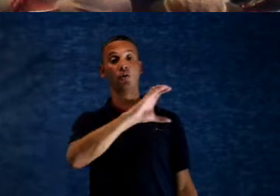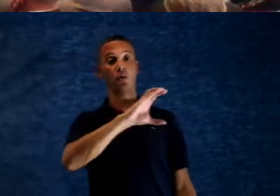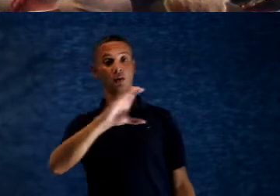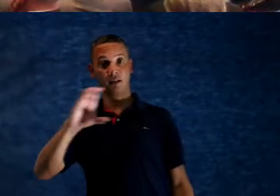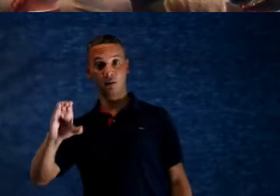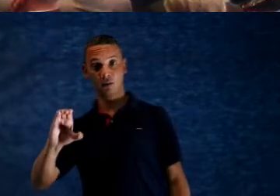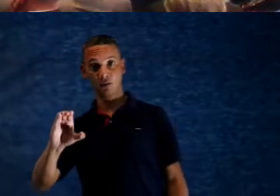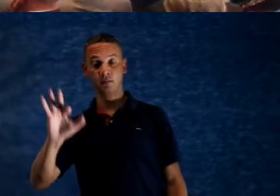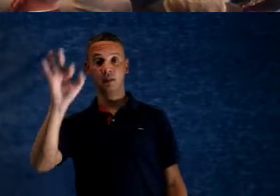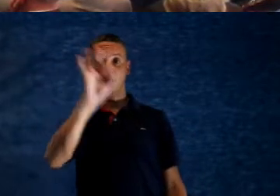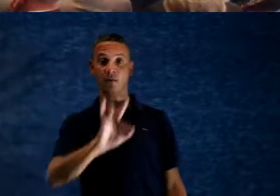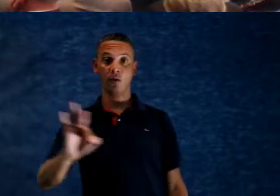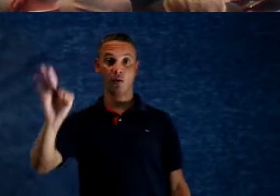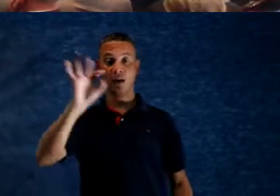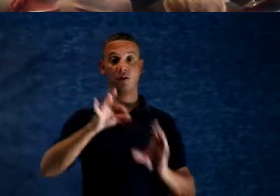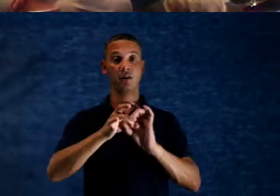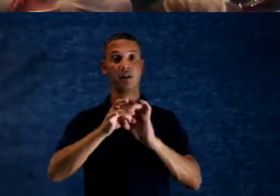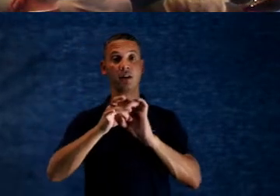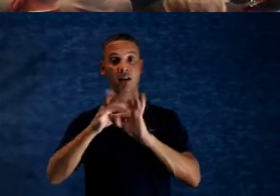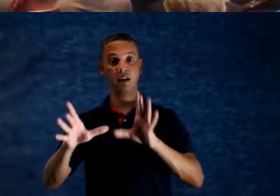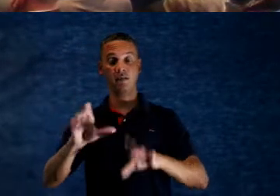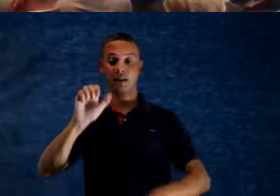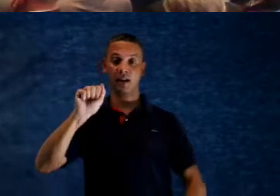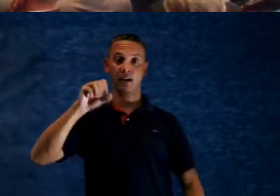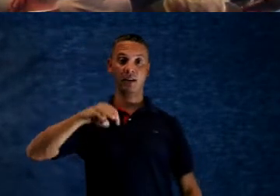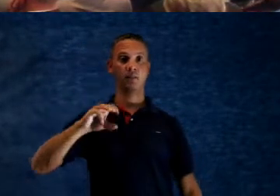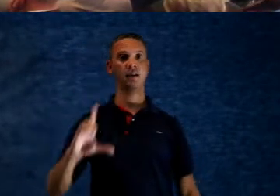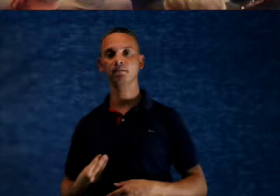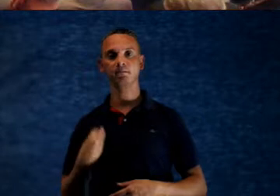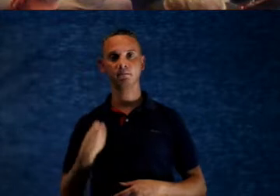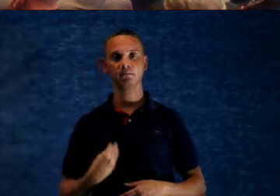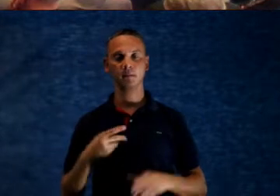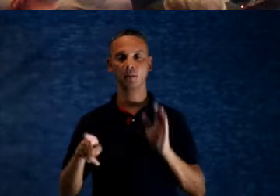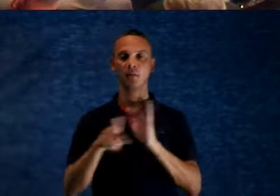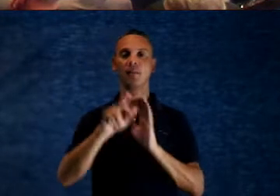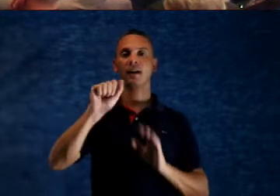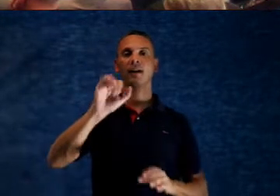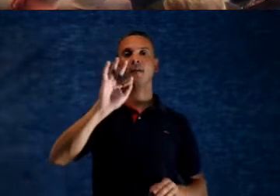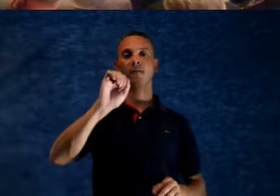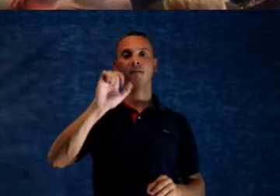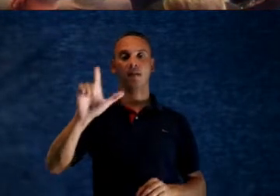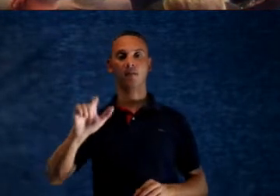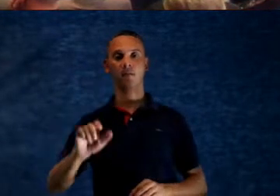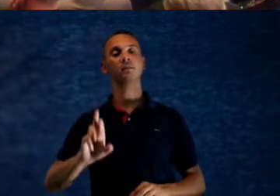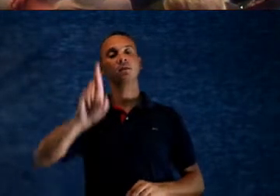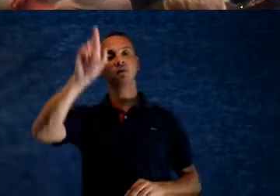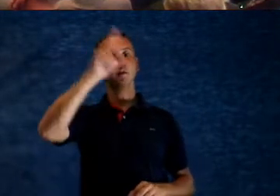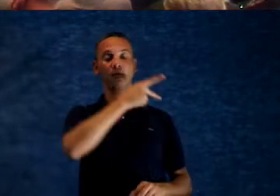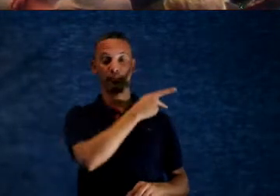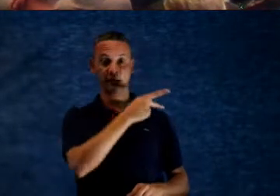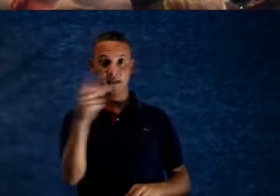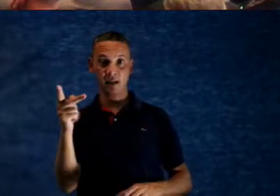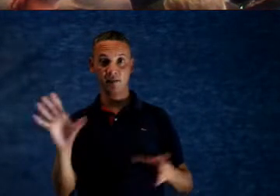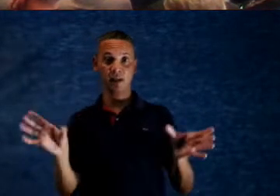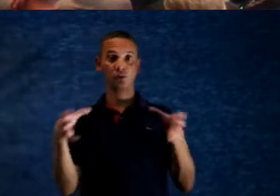da Universidade Livre da Academia Mineira de Letras. Ilustres representantes da AFAO,